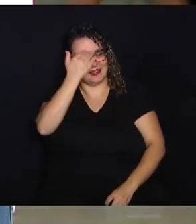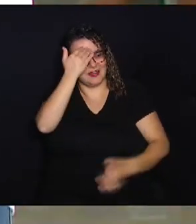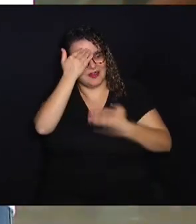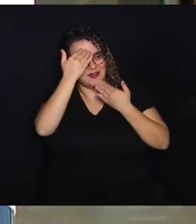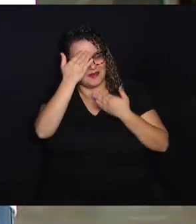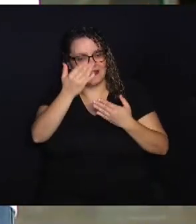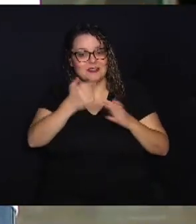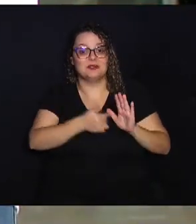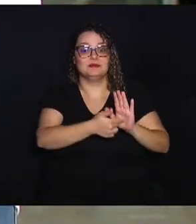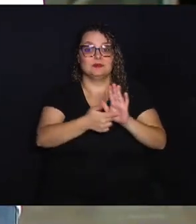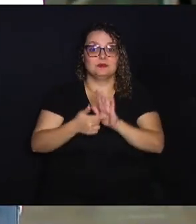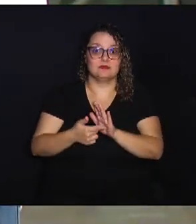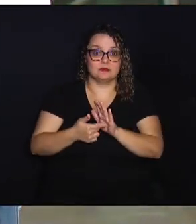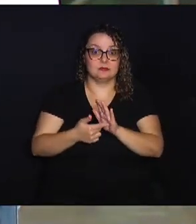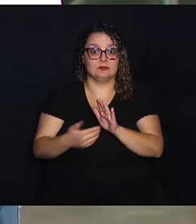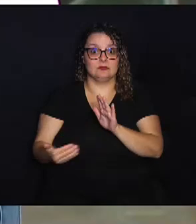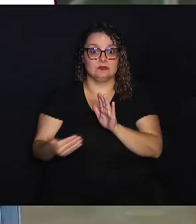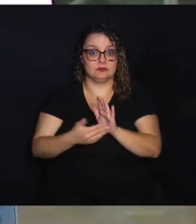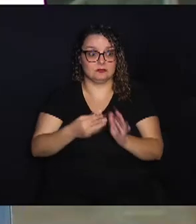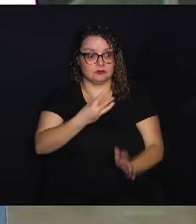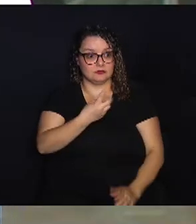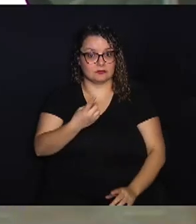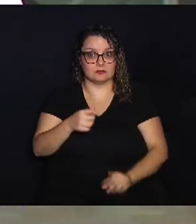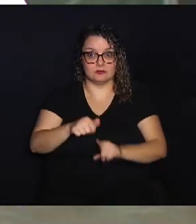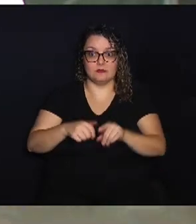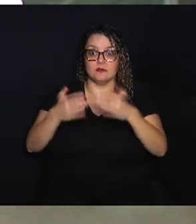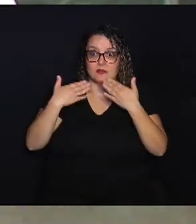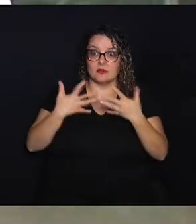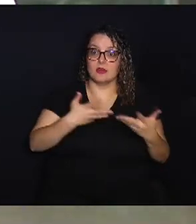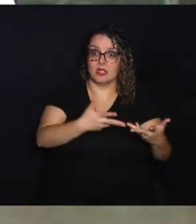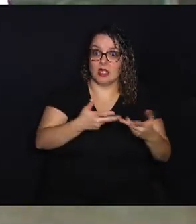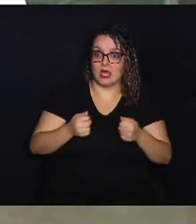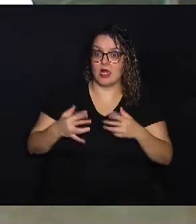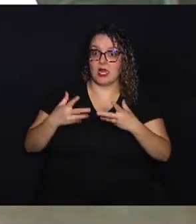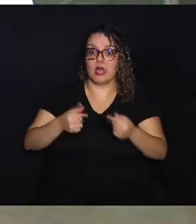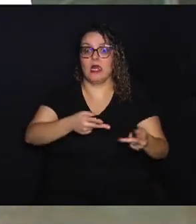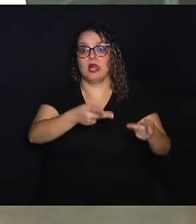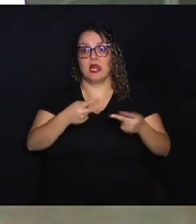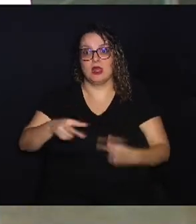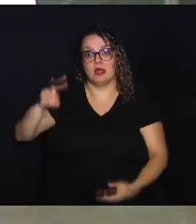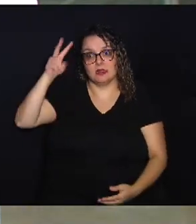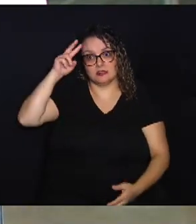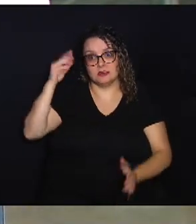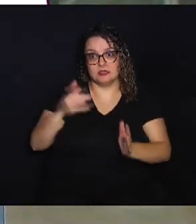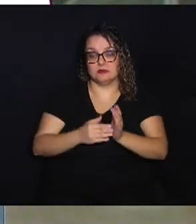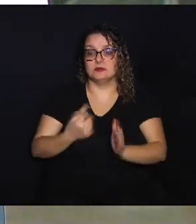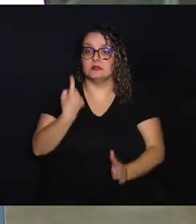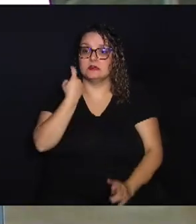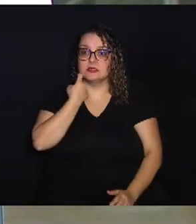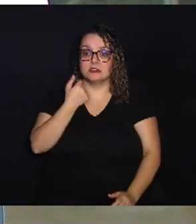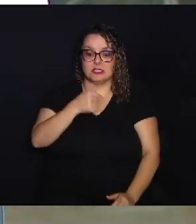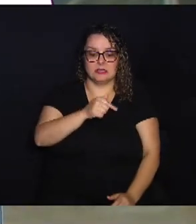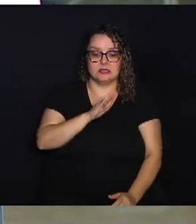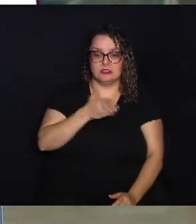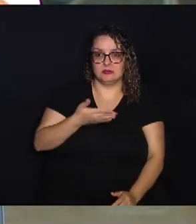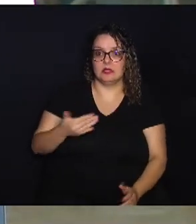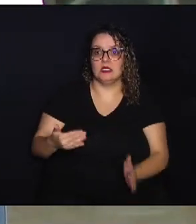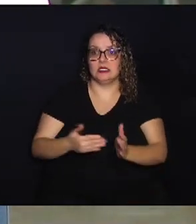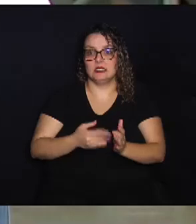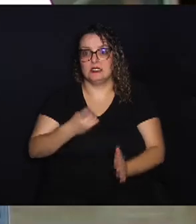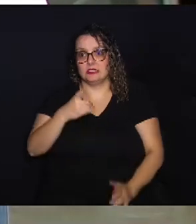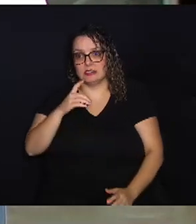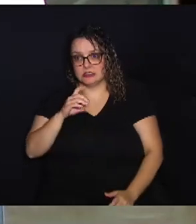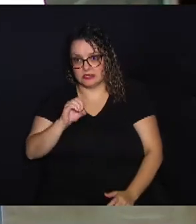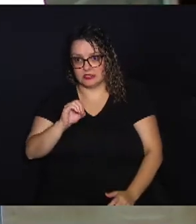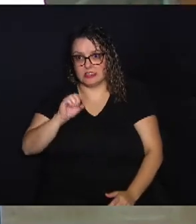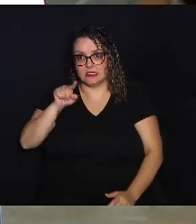E a exposição, então, até 31 de janeiro. Isso, fica o convite para todo mundo visitar de segunda a sexta-feira, das 7h30 da manhã até as 10h30 da noite, aqui